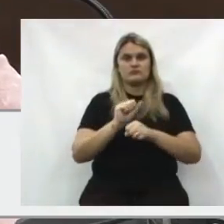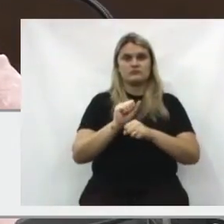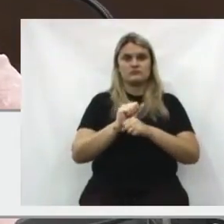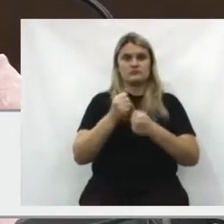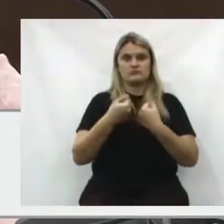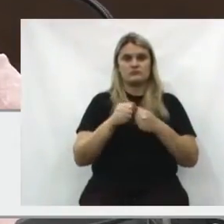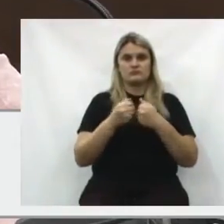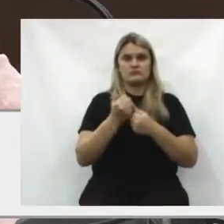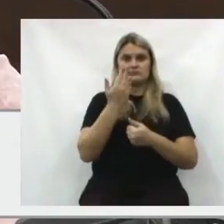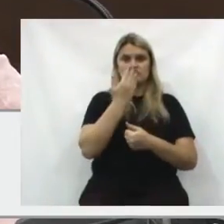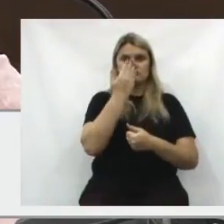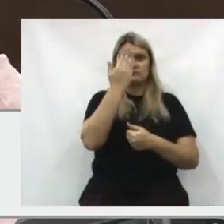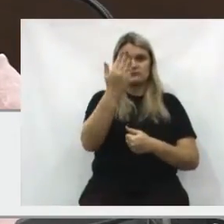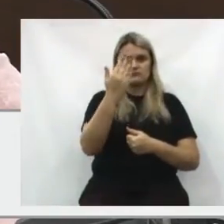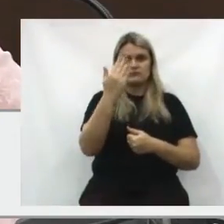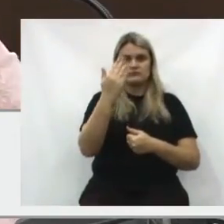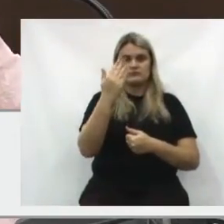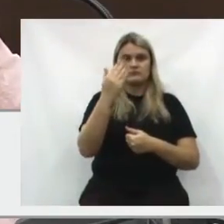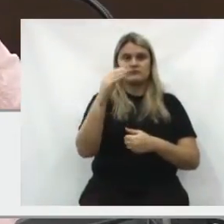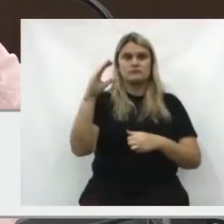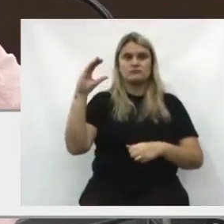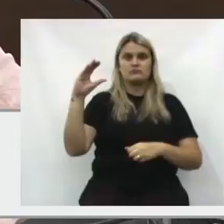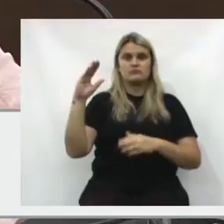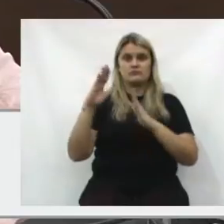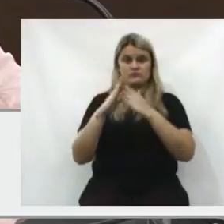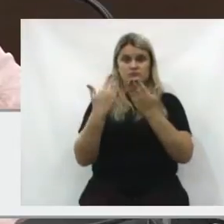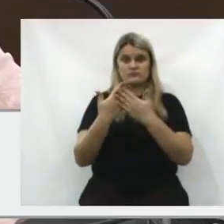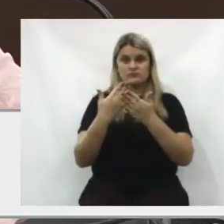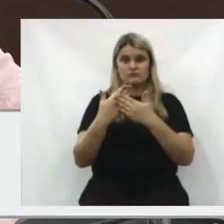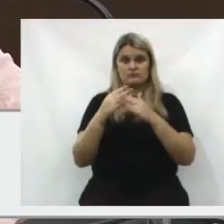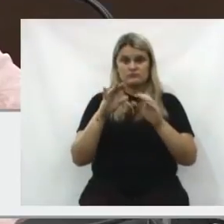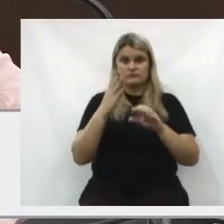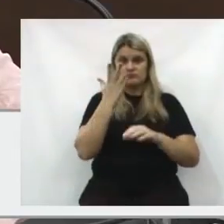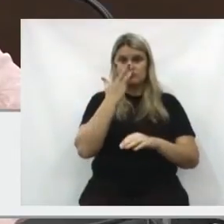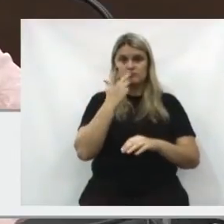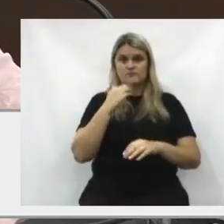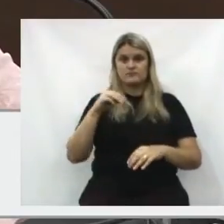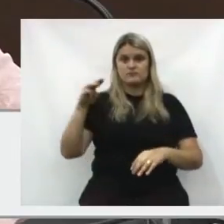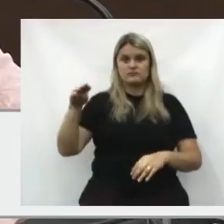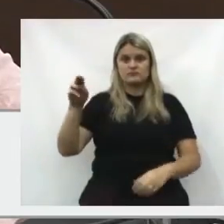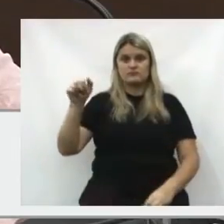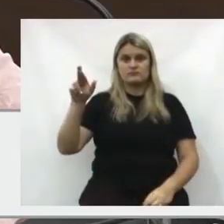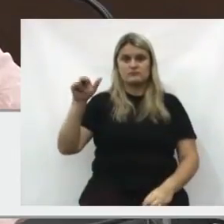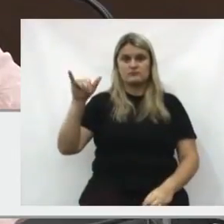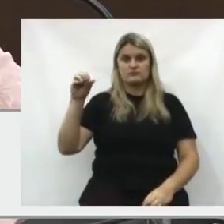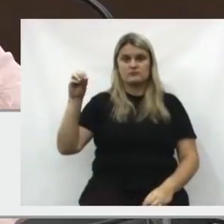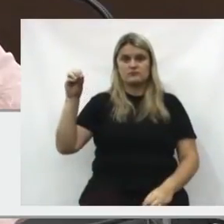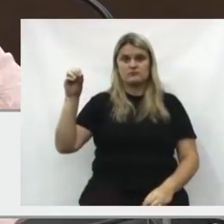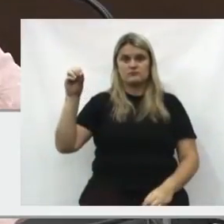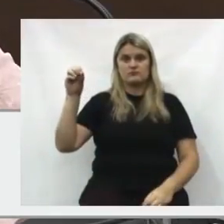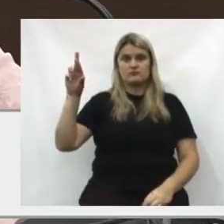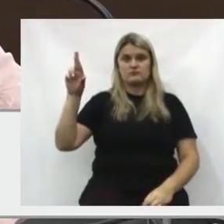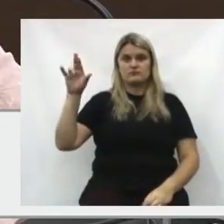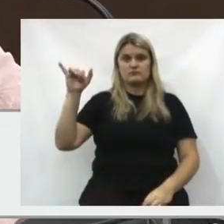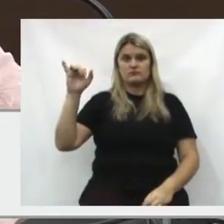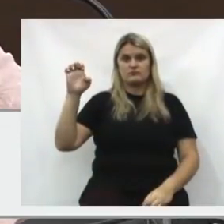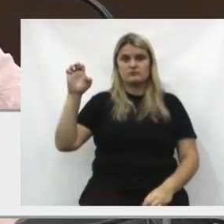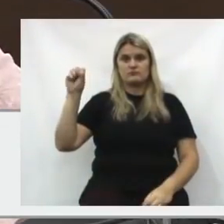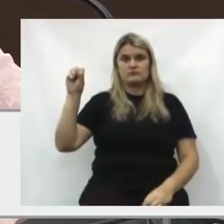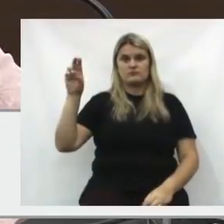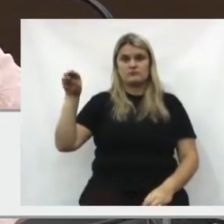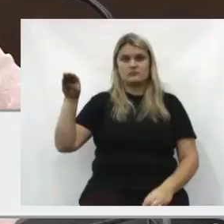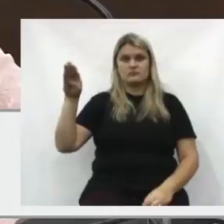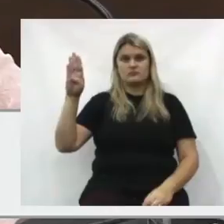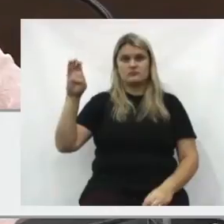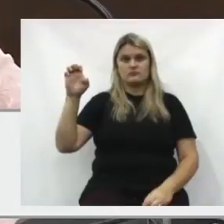recolocação do ponto de ônibus em frente ao Centro de Educação Infantil Mário Reisenberg, no